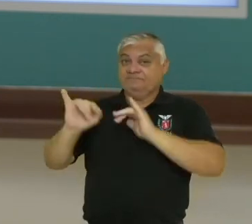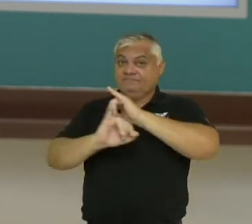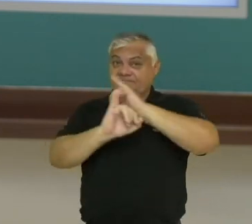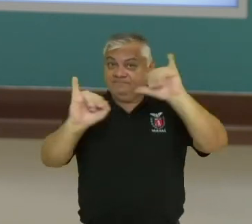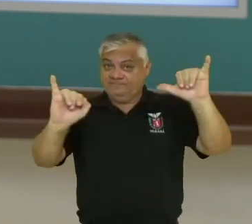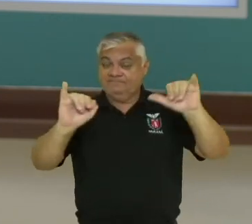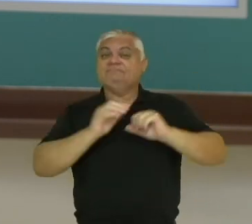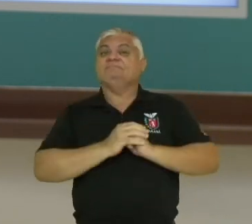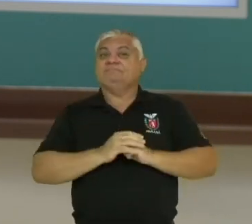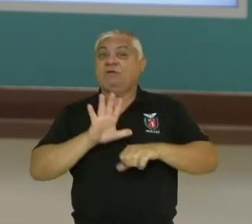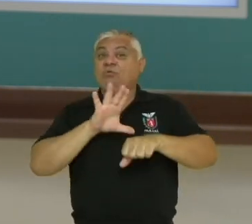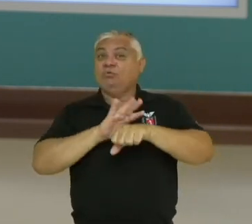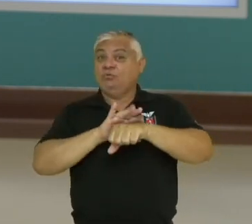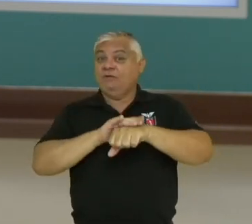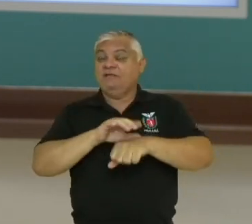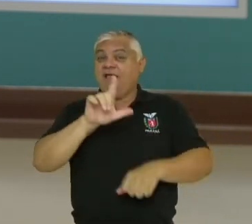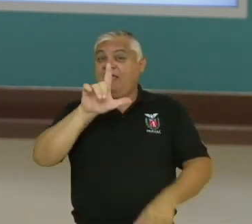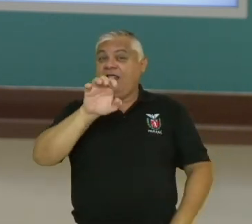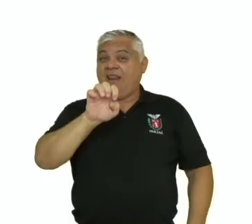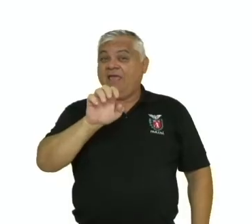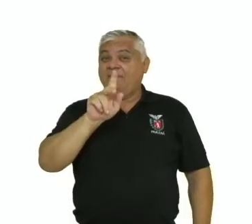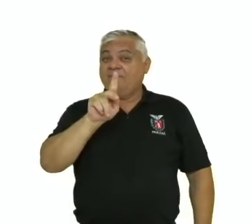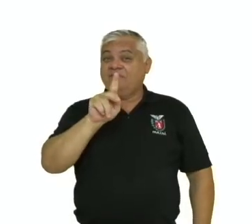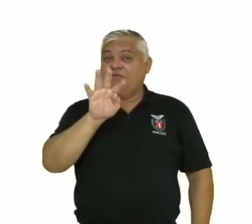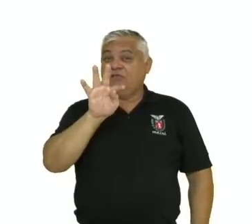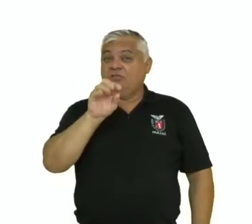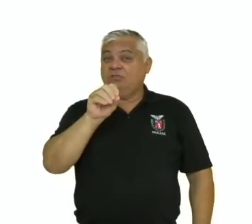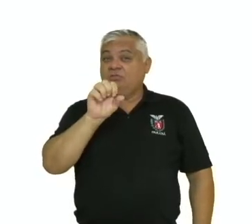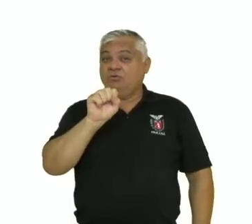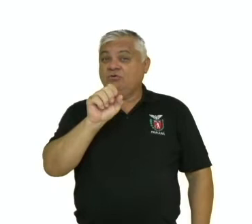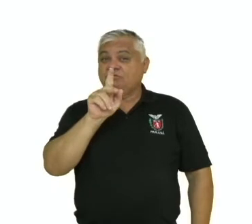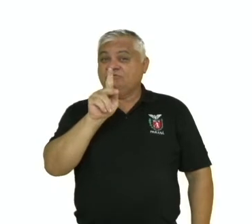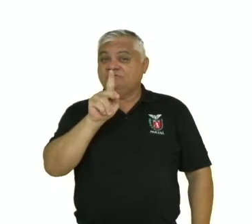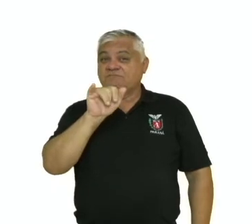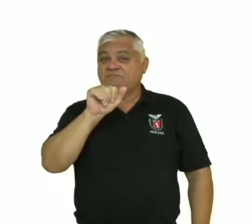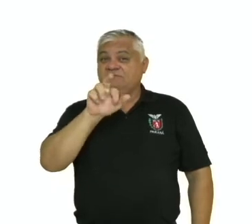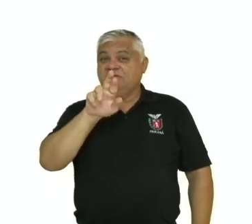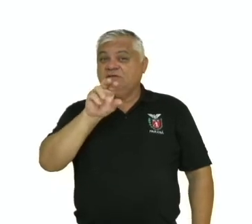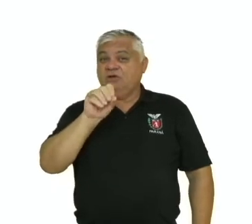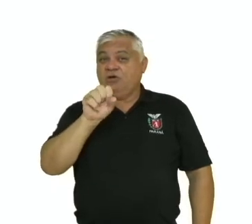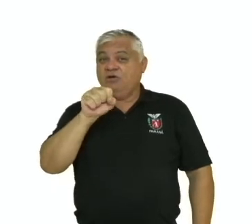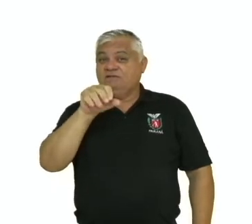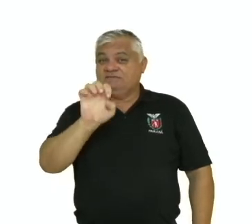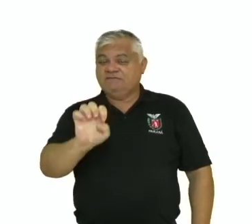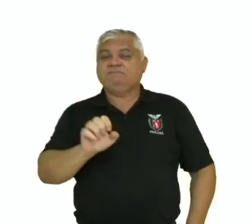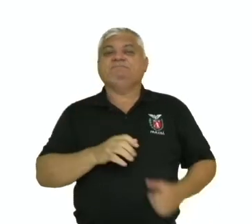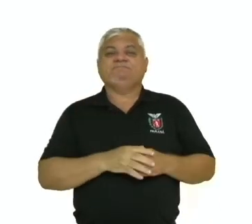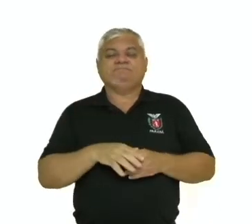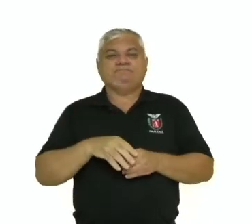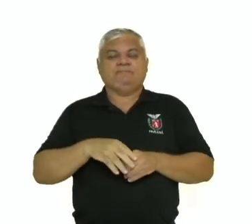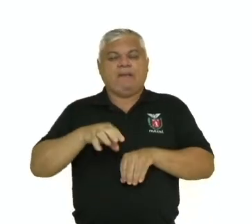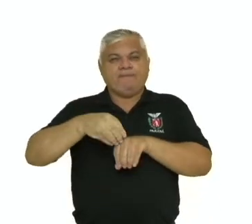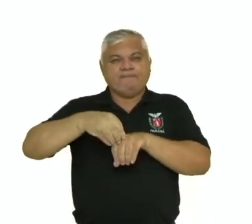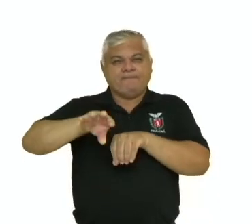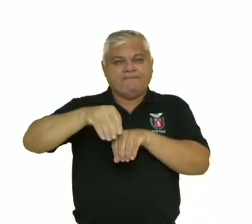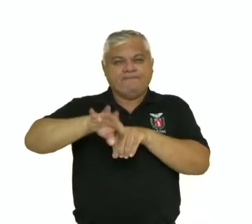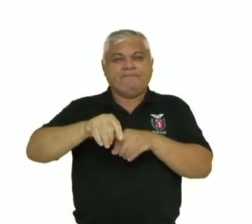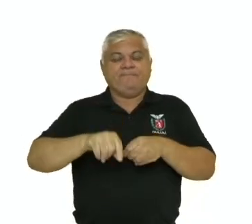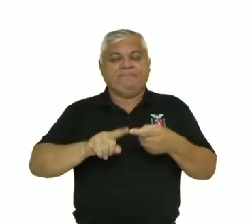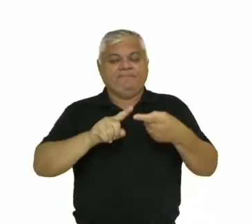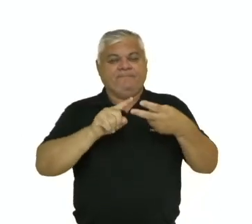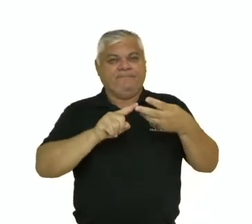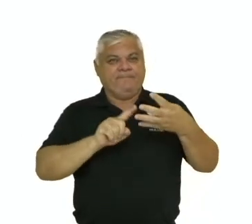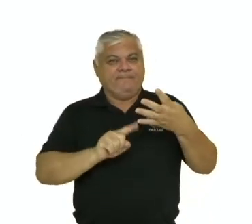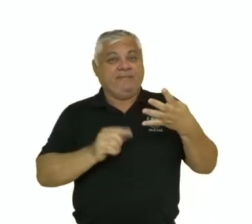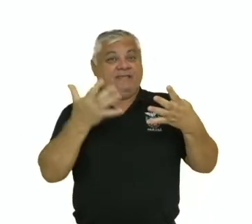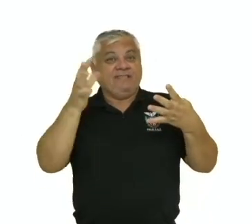a leptospirose. Vamos dar uma olhada na imagem? Diz assim, dicas. Nós temos 10 dicas. E olha lá a